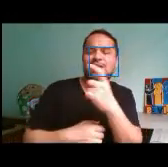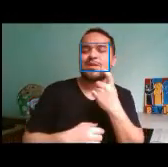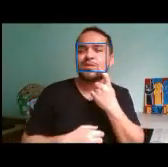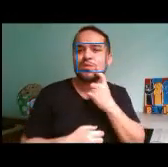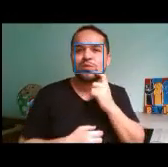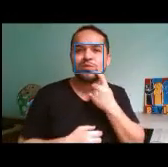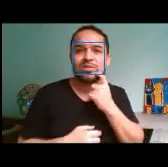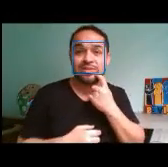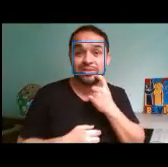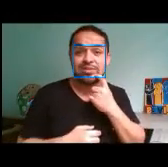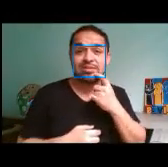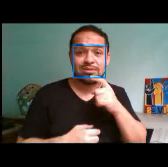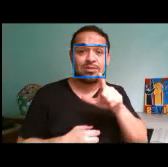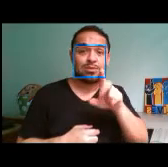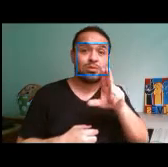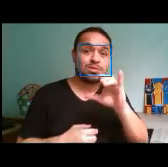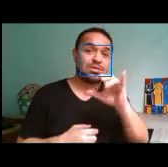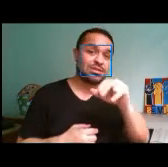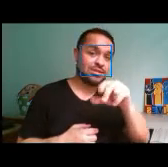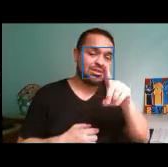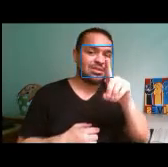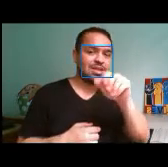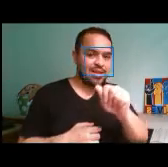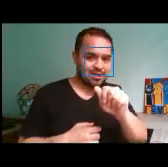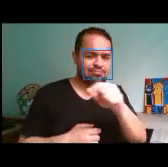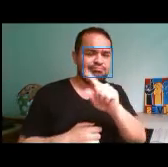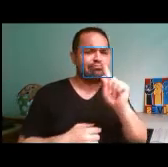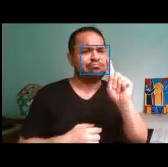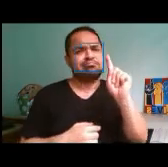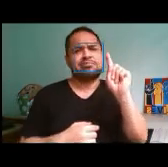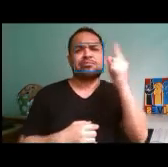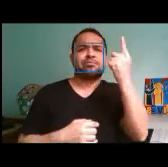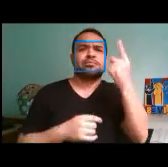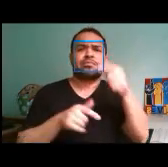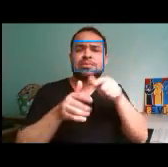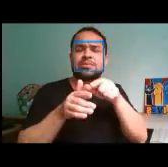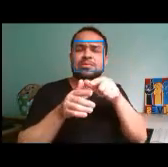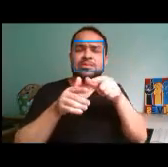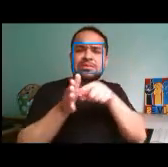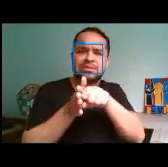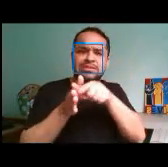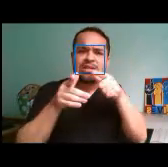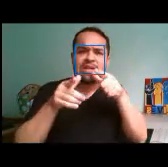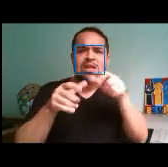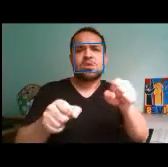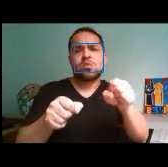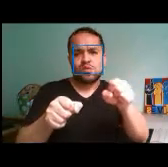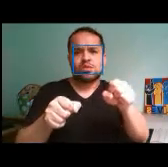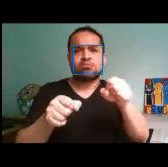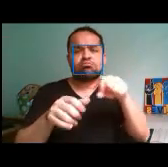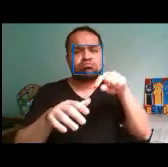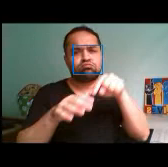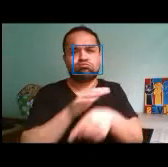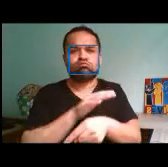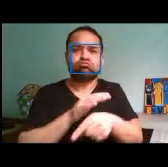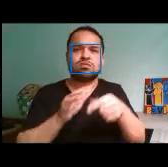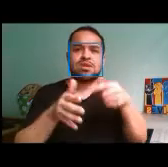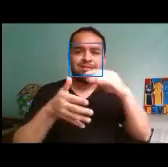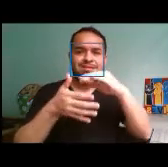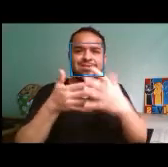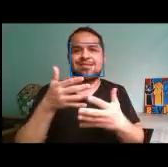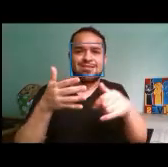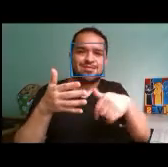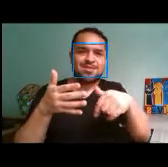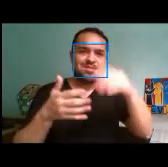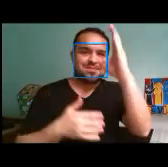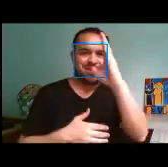Na transcrição a gente tem isso de forma mais detalhada. Nós vamos começar essa transcrição, esse exercício de